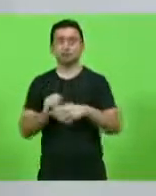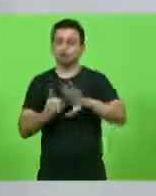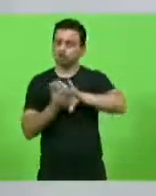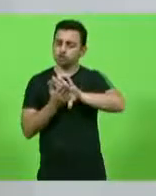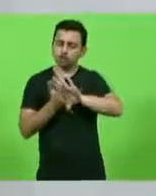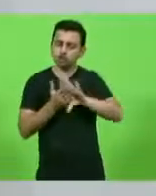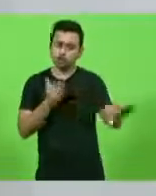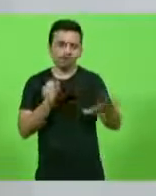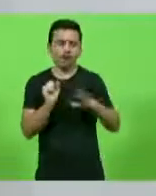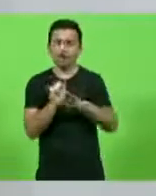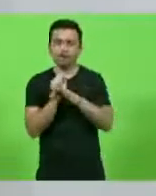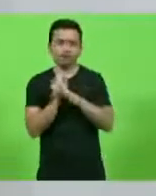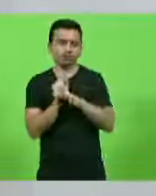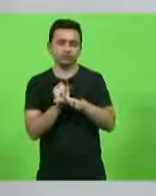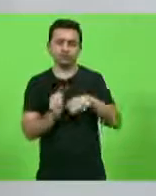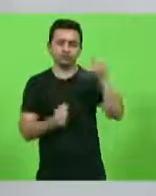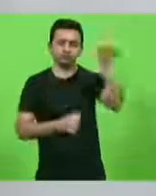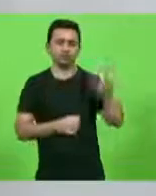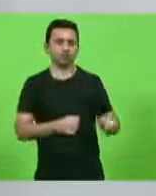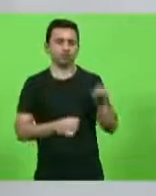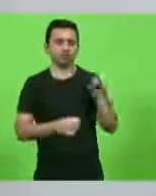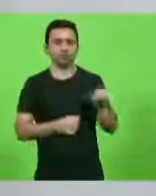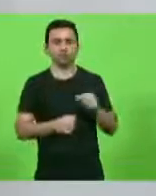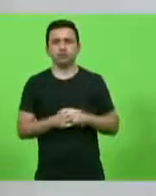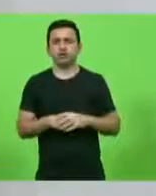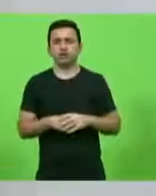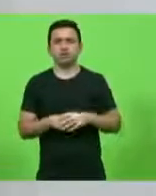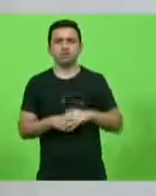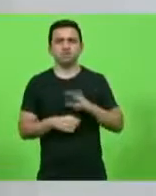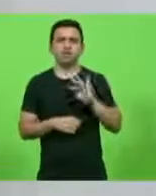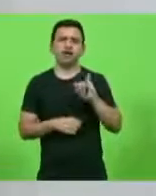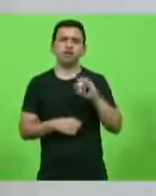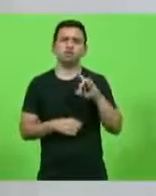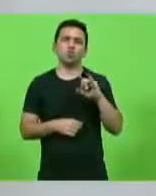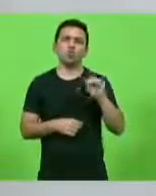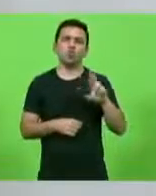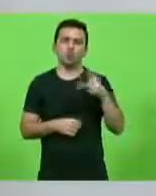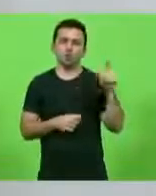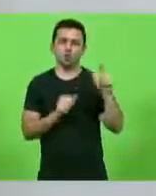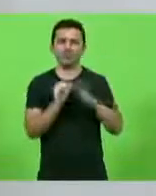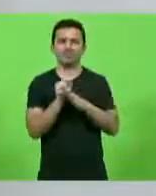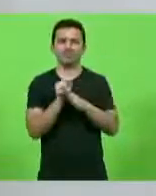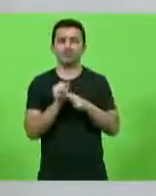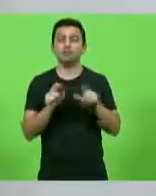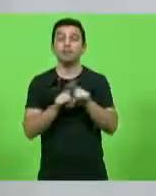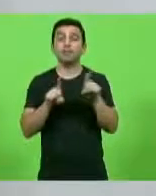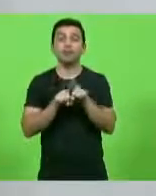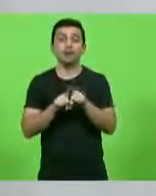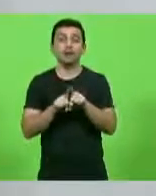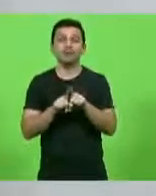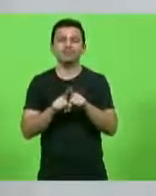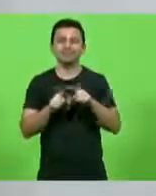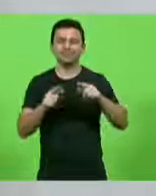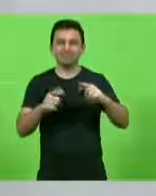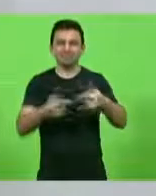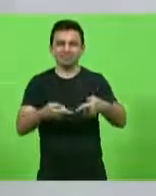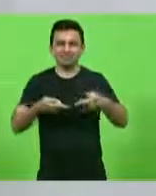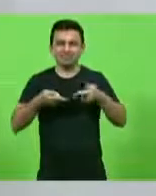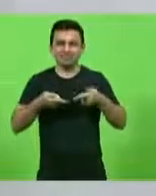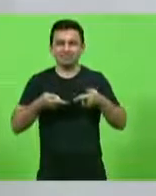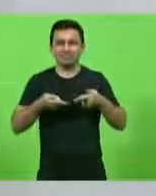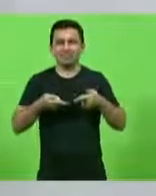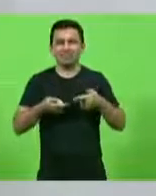retirada da garantia real, também dos fiadores, relacionada a certidões. Muitas